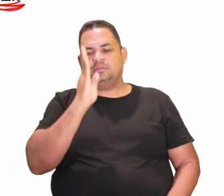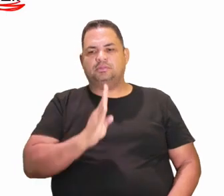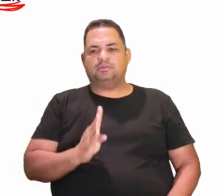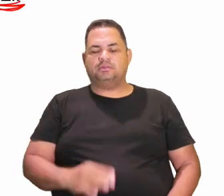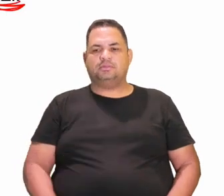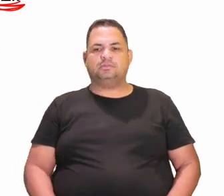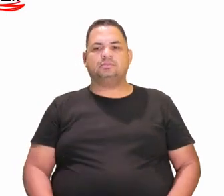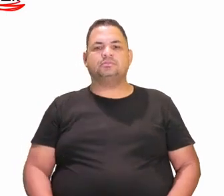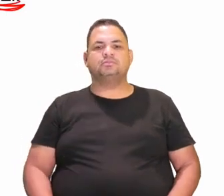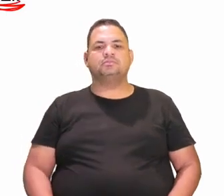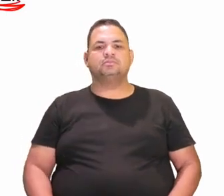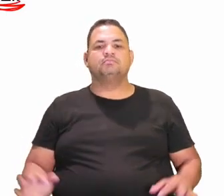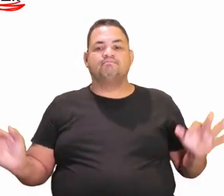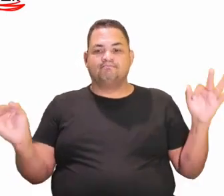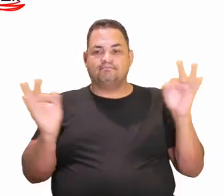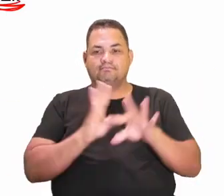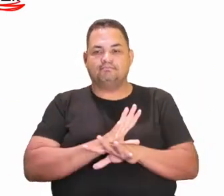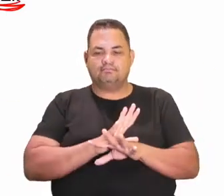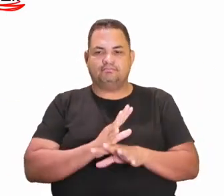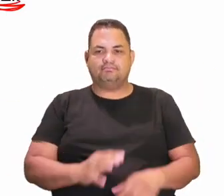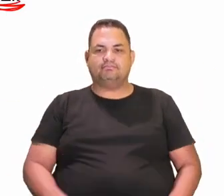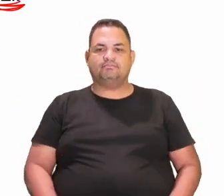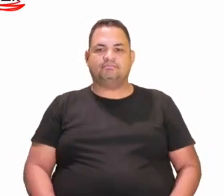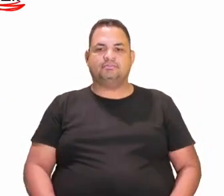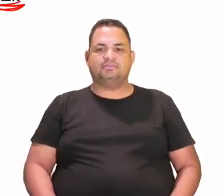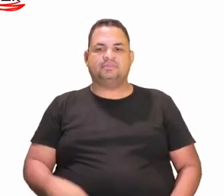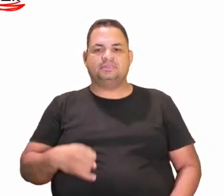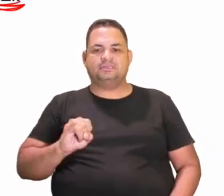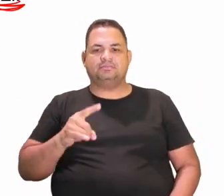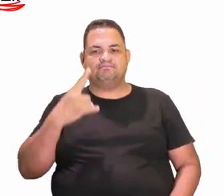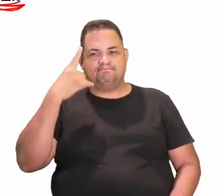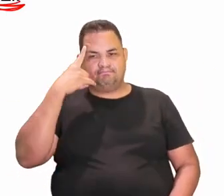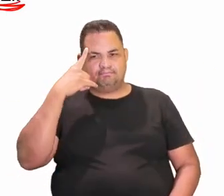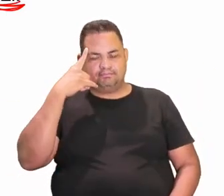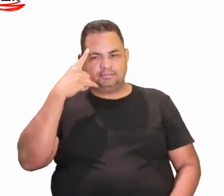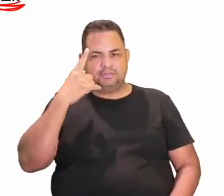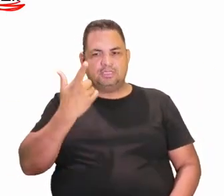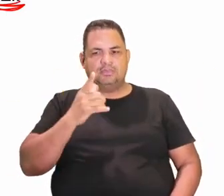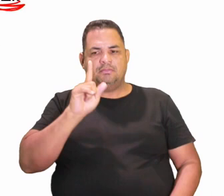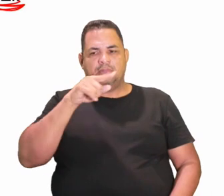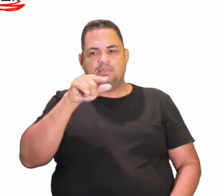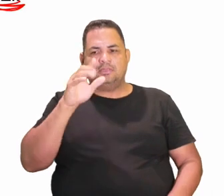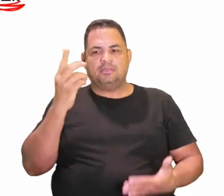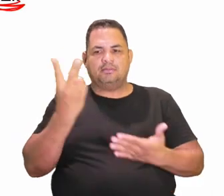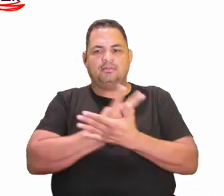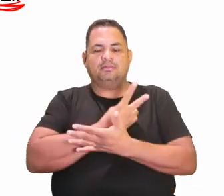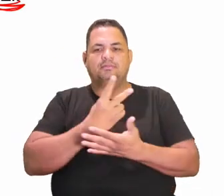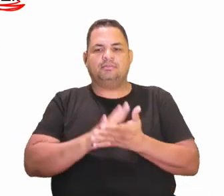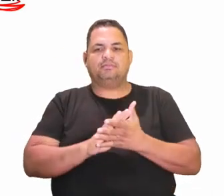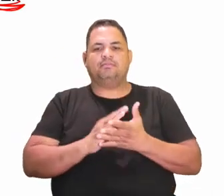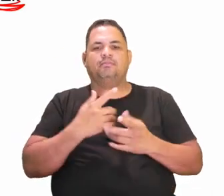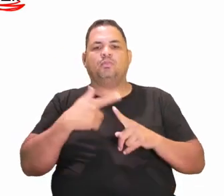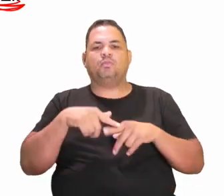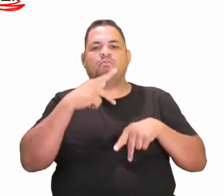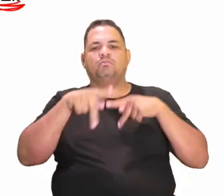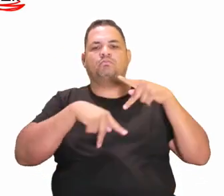Brasil aparecendo, portanto, você se pensou em marcar que ela já estava errado, porque a